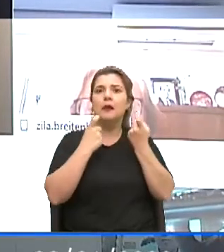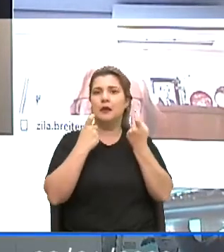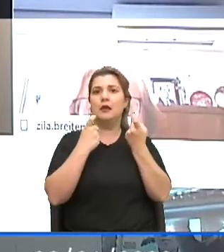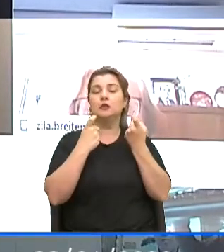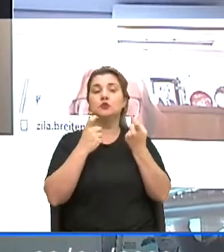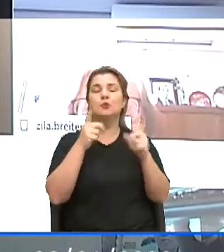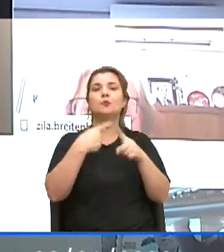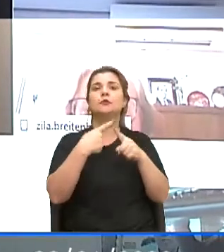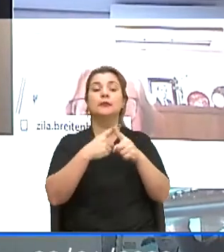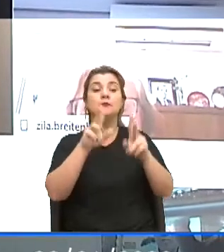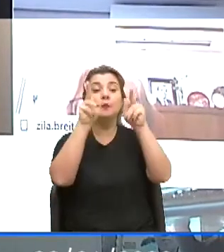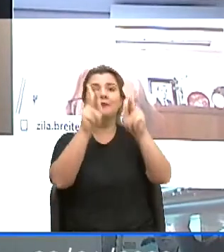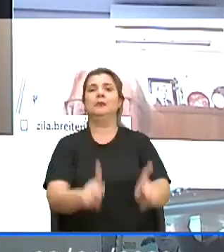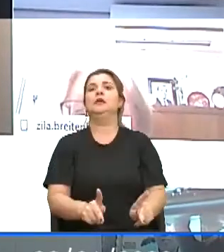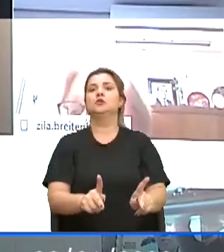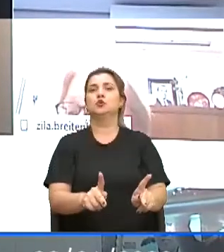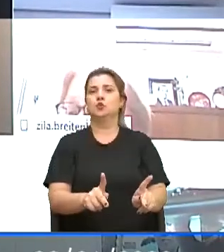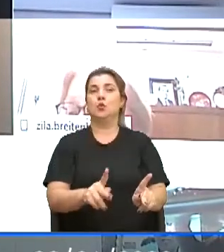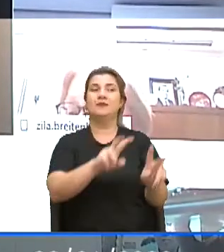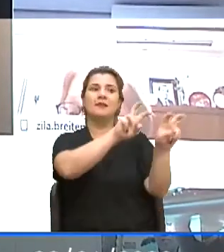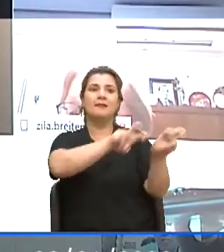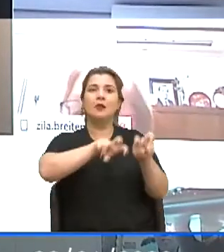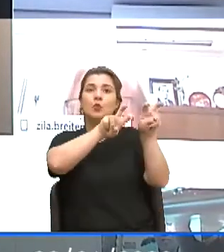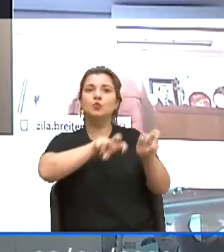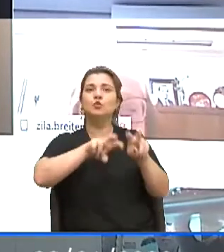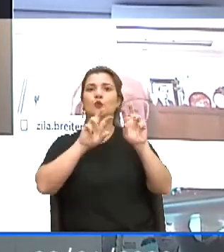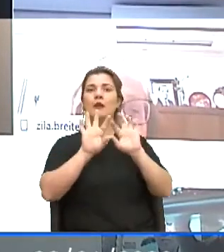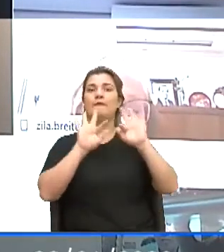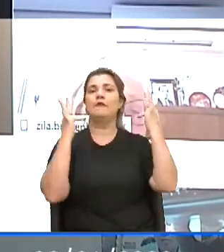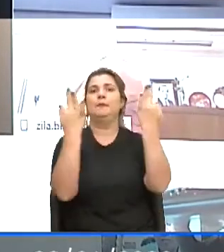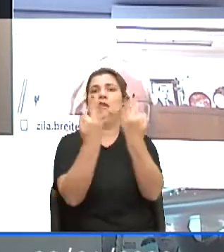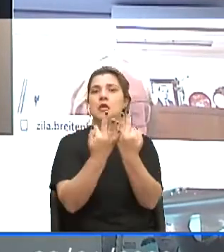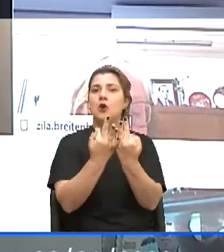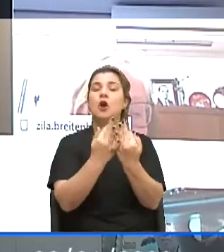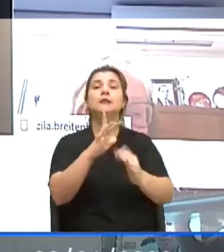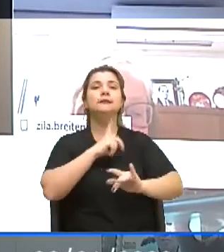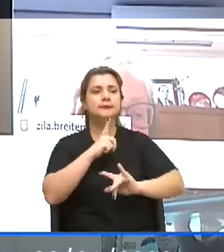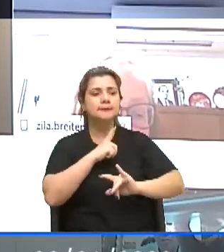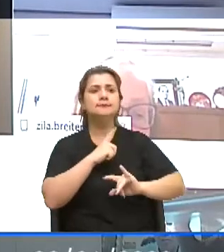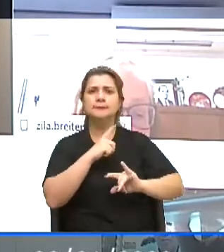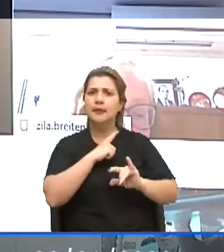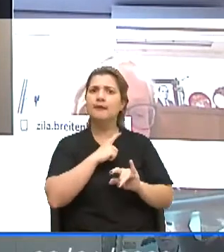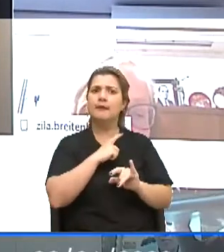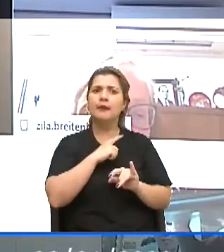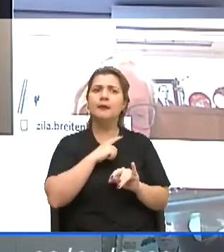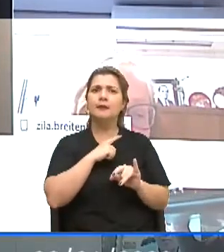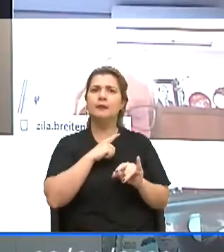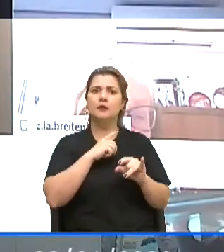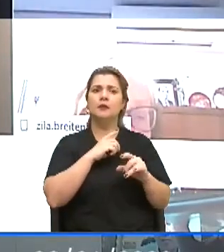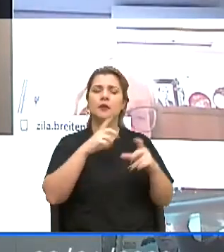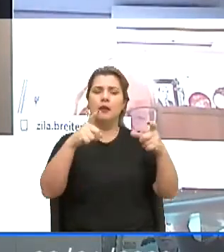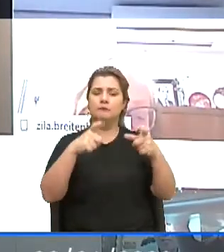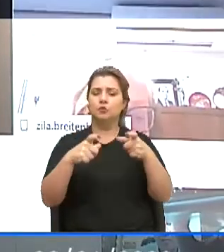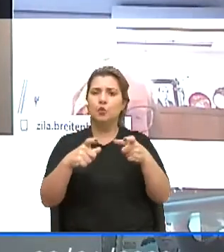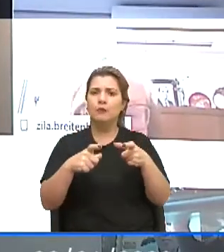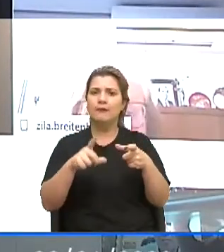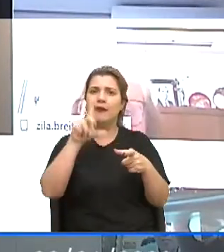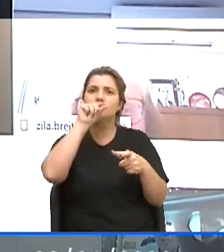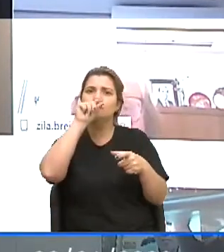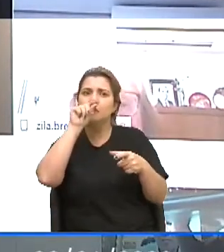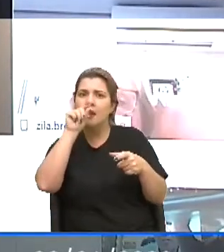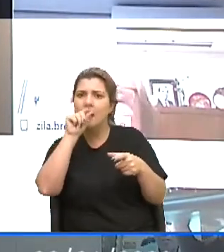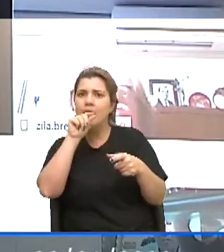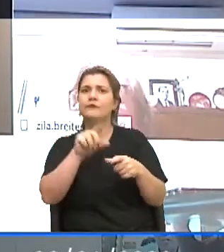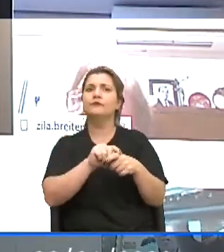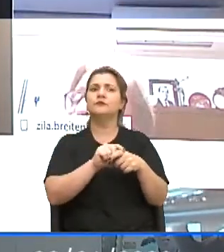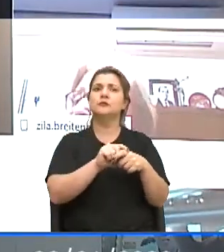pessoas da agricultura familiar, que tem os seus galpões aviários, que tem os seus galpões suínos, né? Então nós temos toda uma cadeia em volta de um frigorífico que